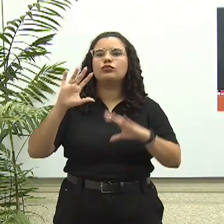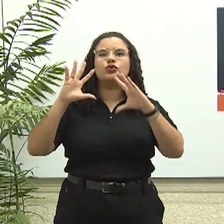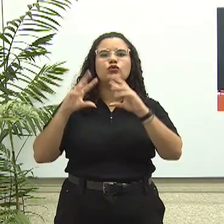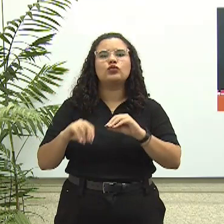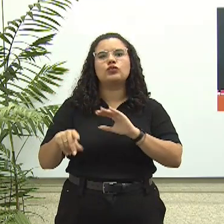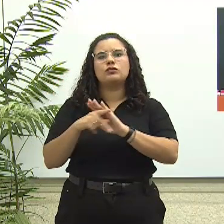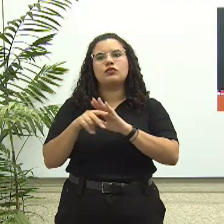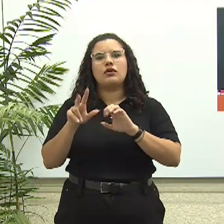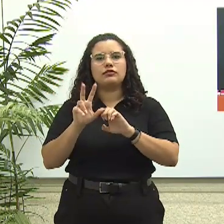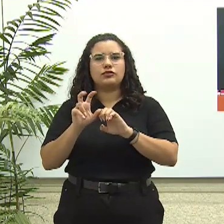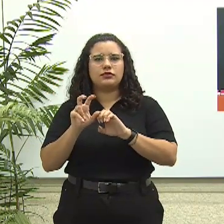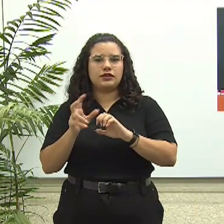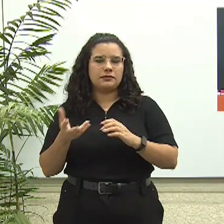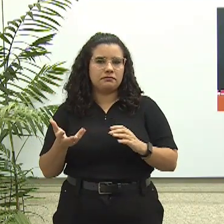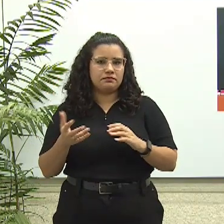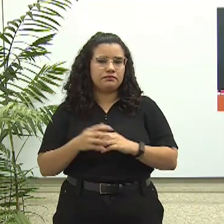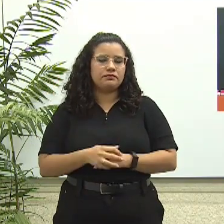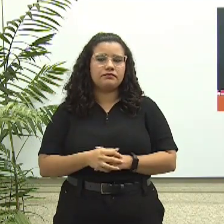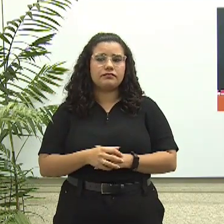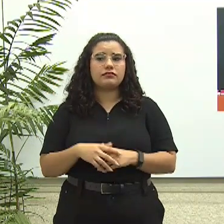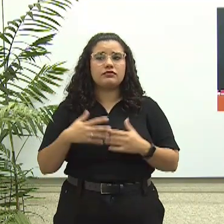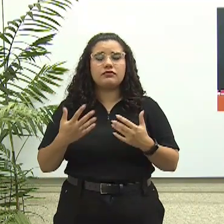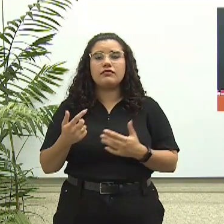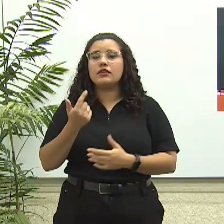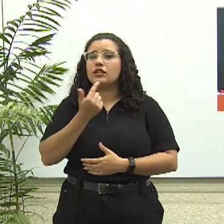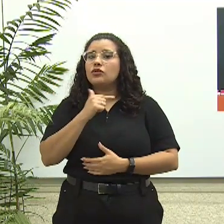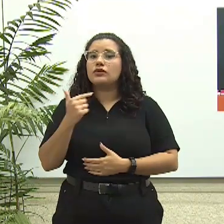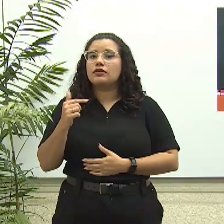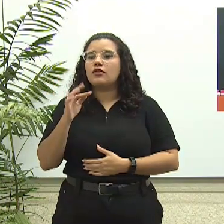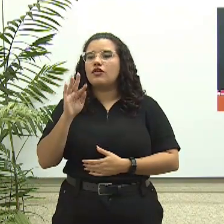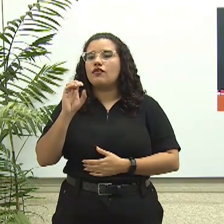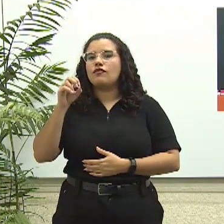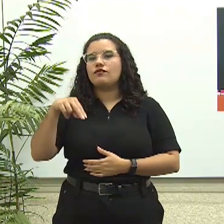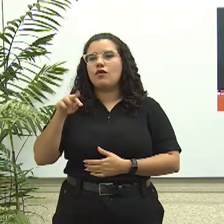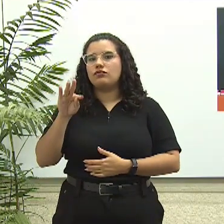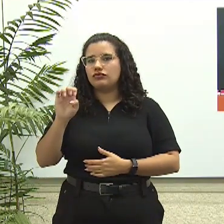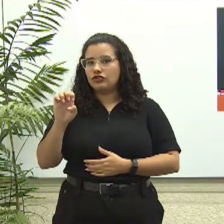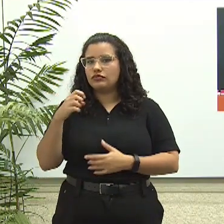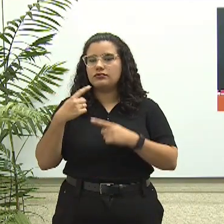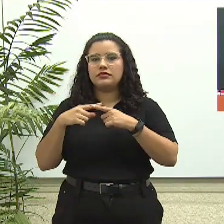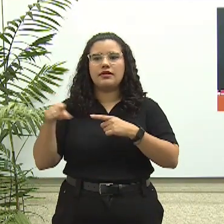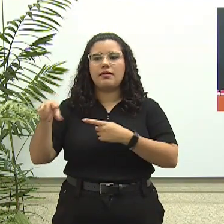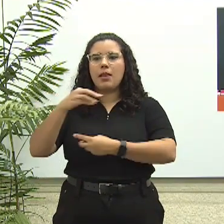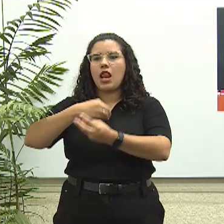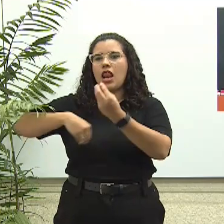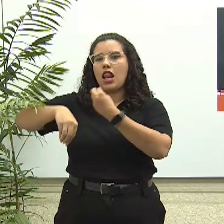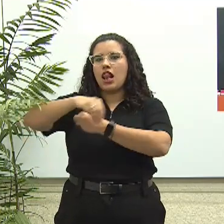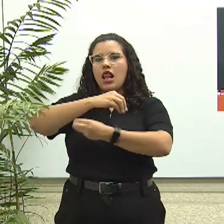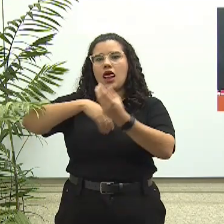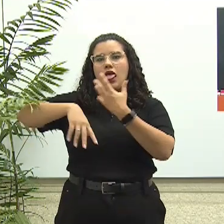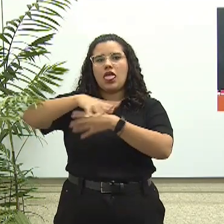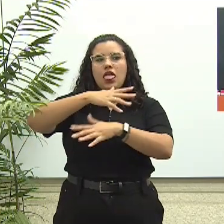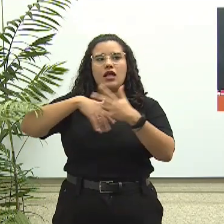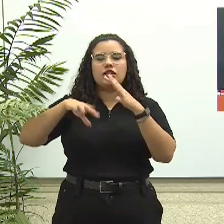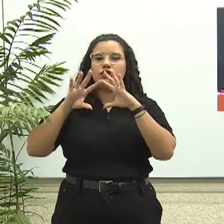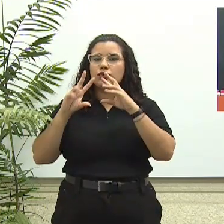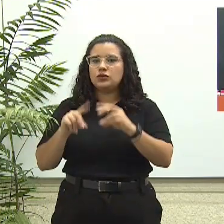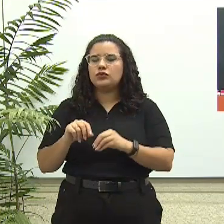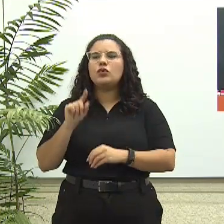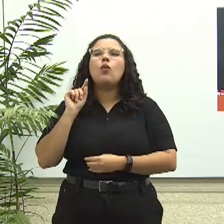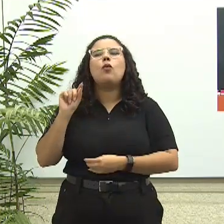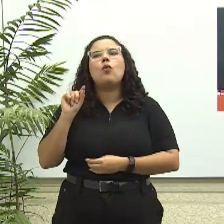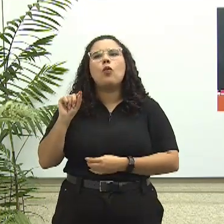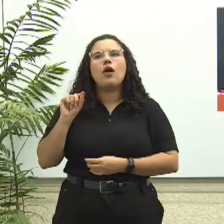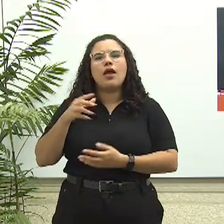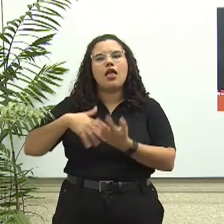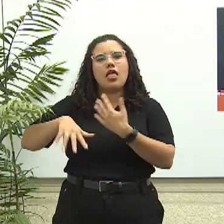GPT N E aí a gente não tem fonte porque é o que o Sérgio falou eles embaralham tudo embaralham o qu né esses